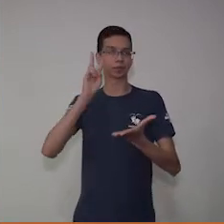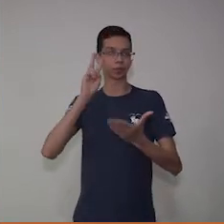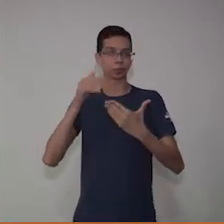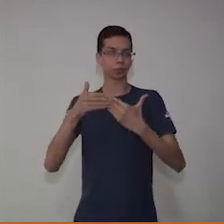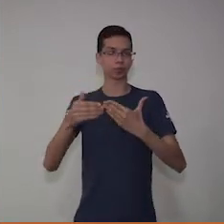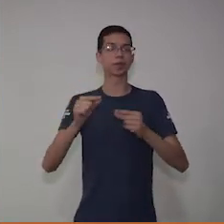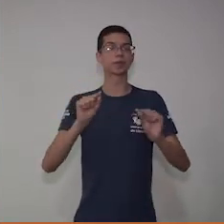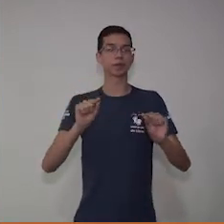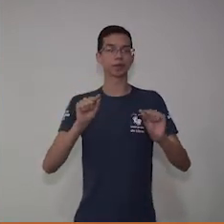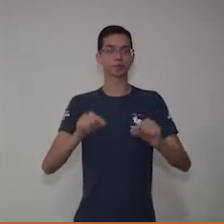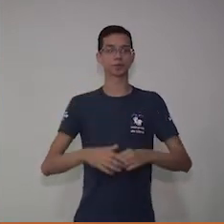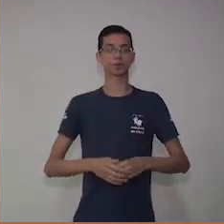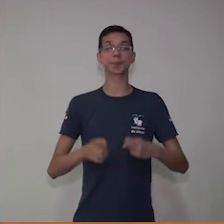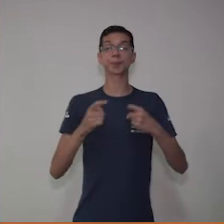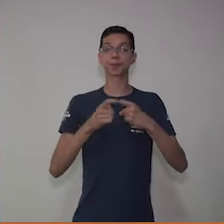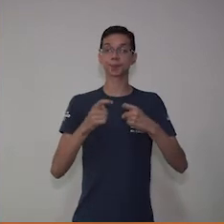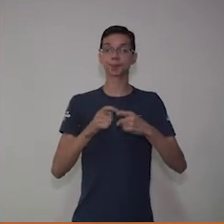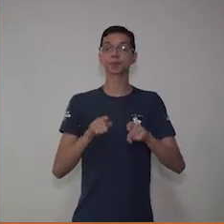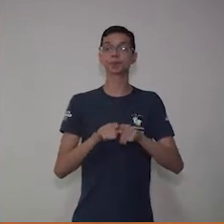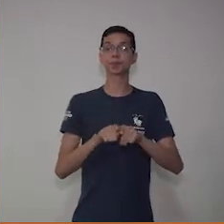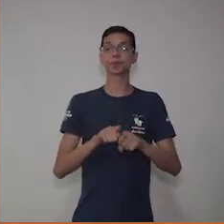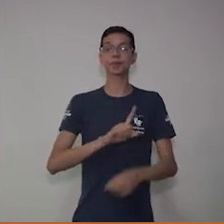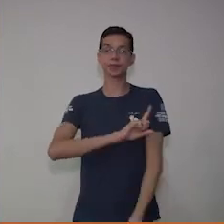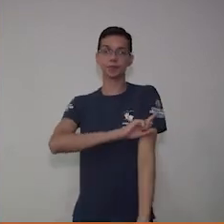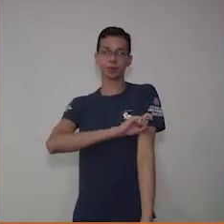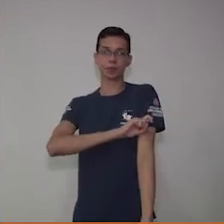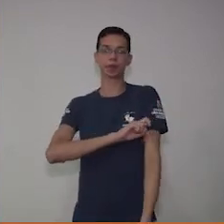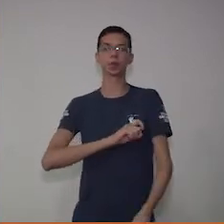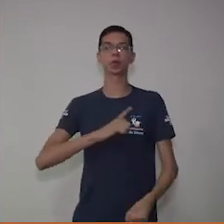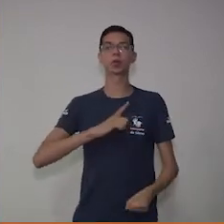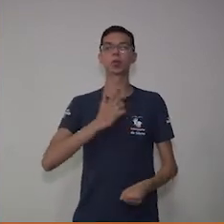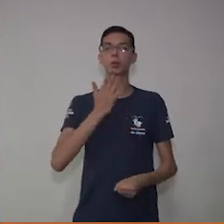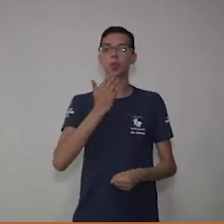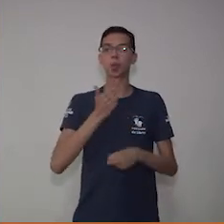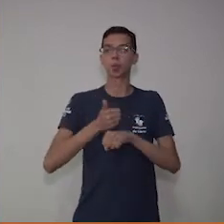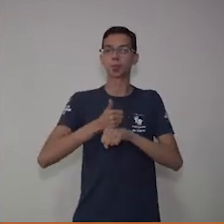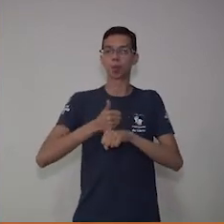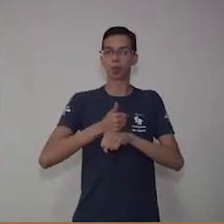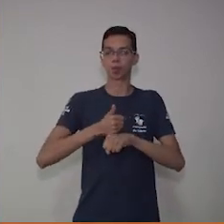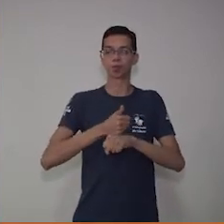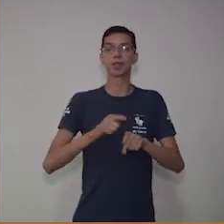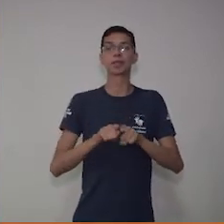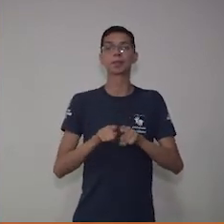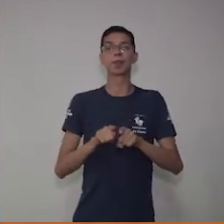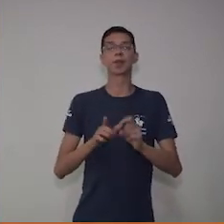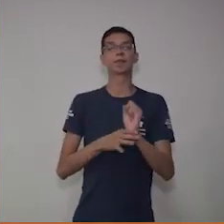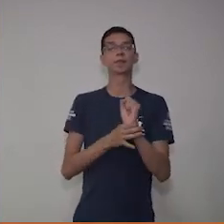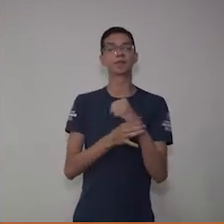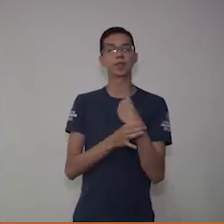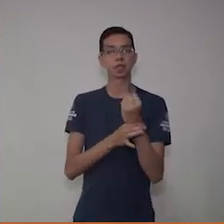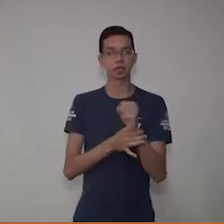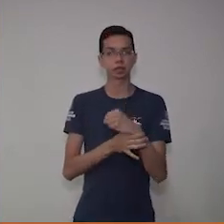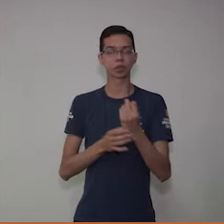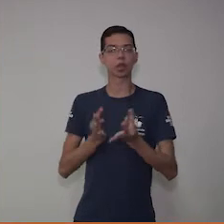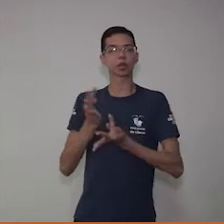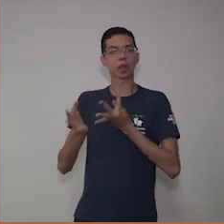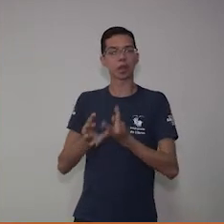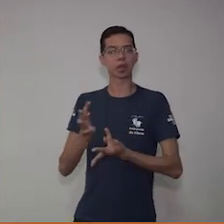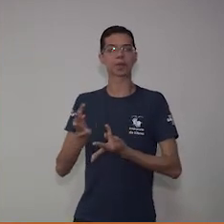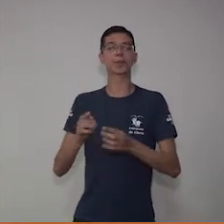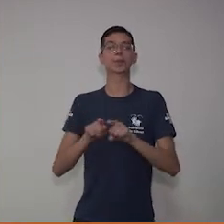médicos, enfermeiros e técnicos auxiliares, nutricionistas, fisioterapeutas, terapeutas ocupacionais,